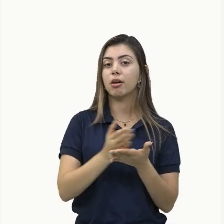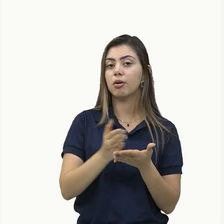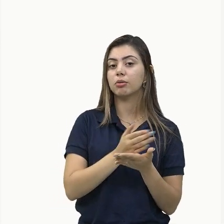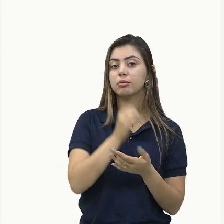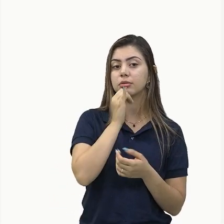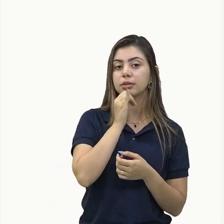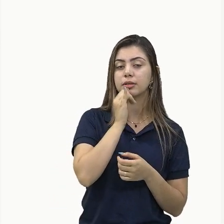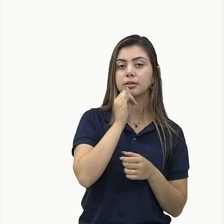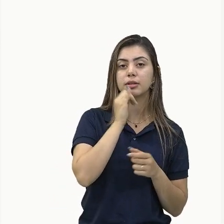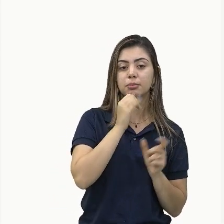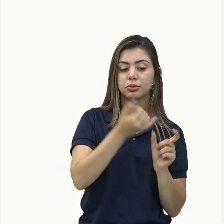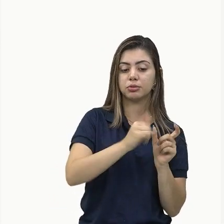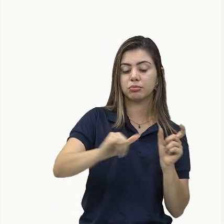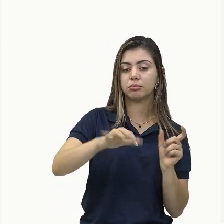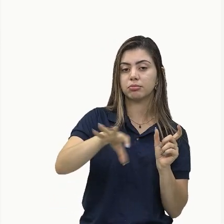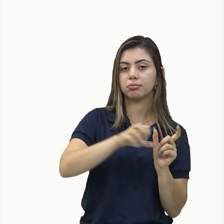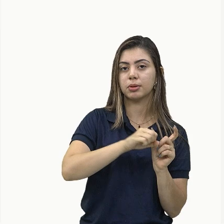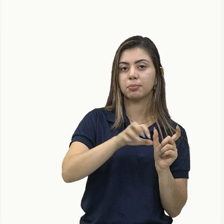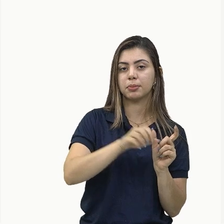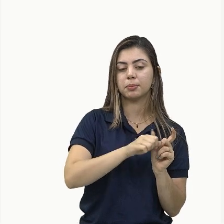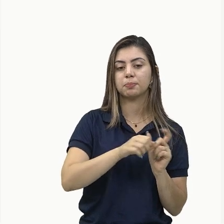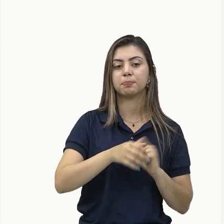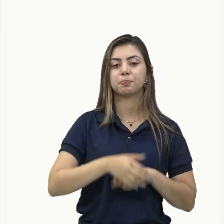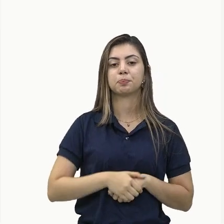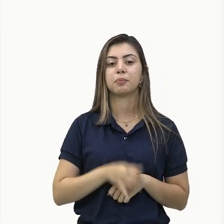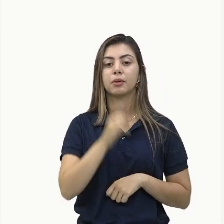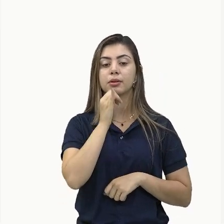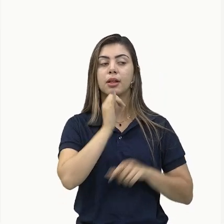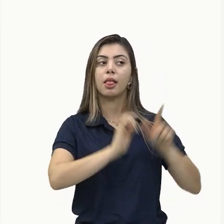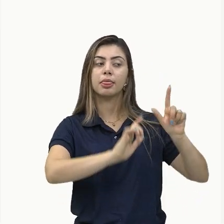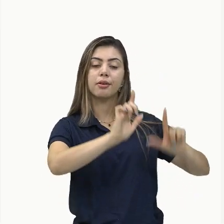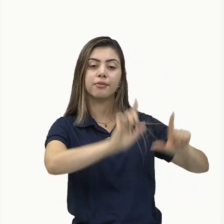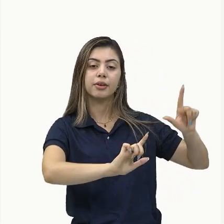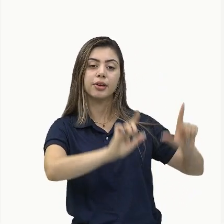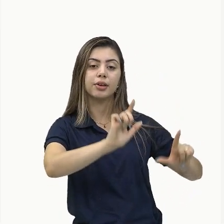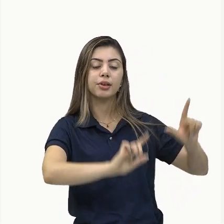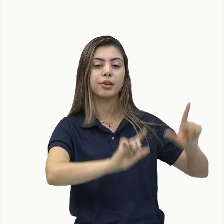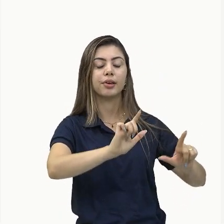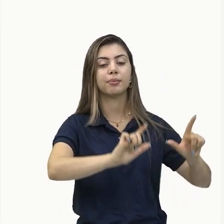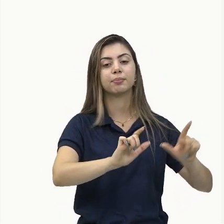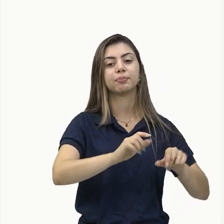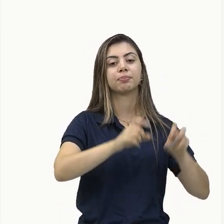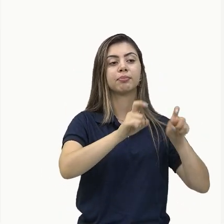receptores, olha só. Exemplos, os televisores,